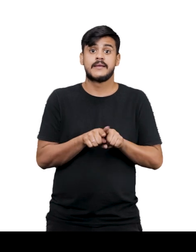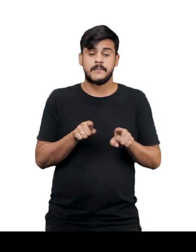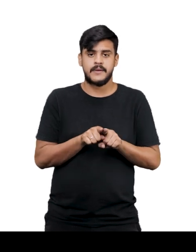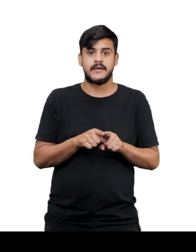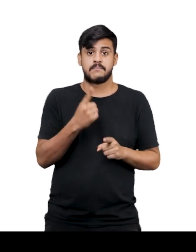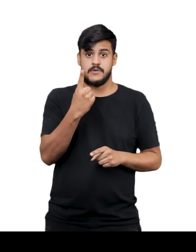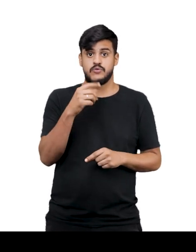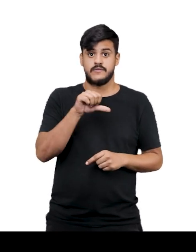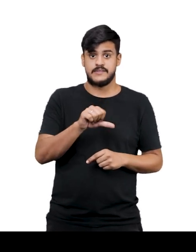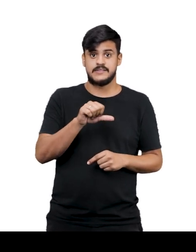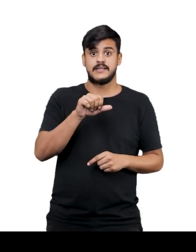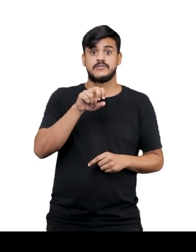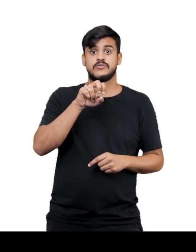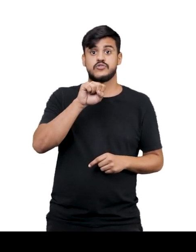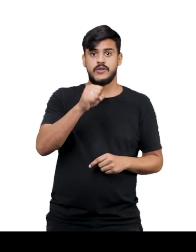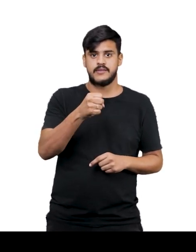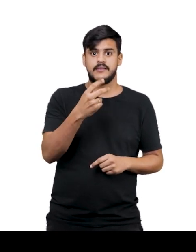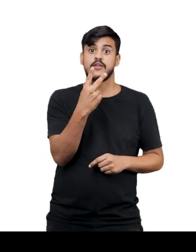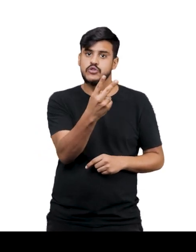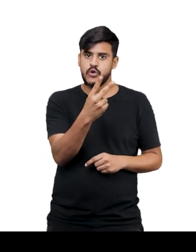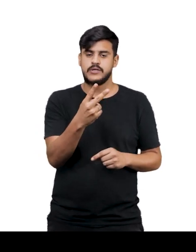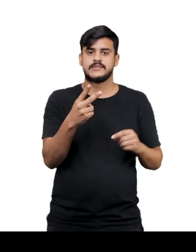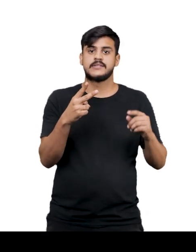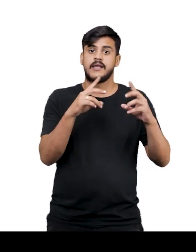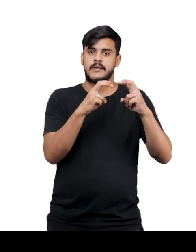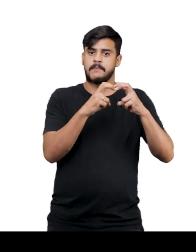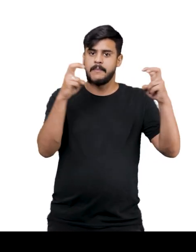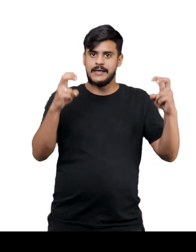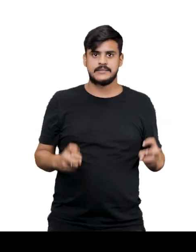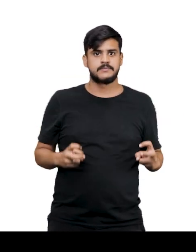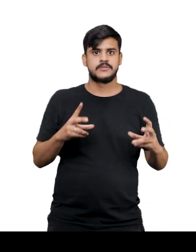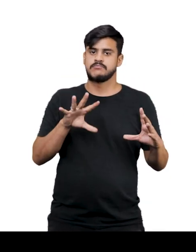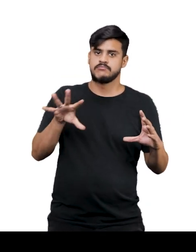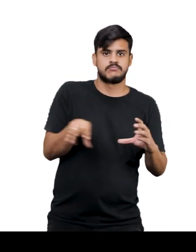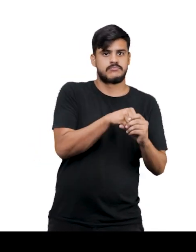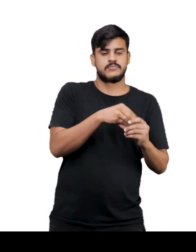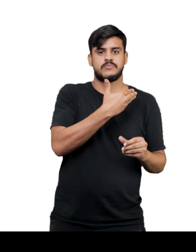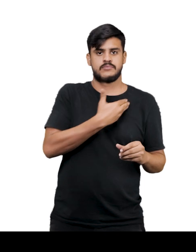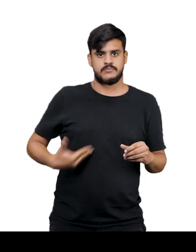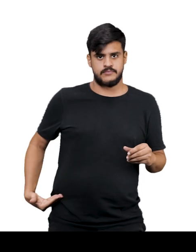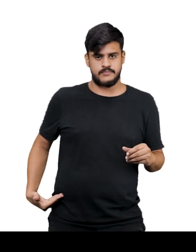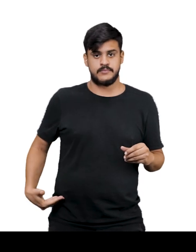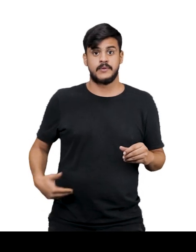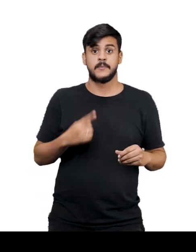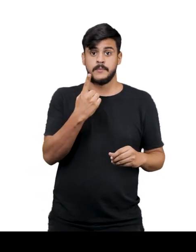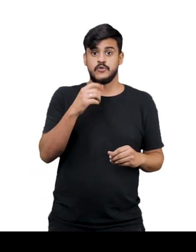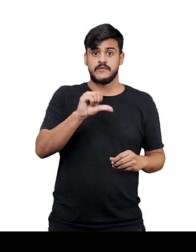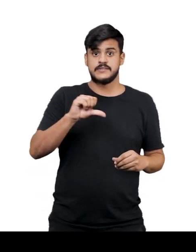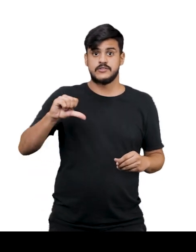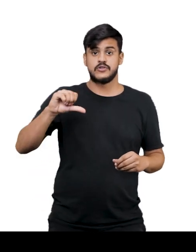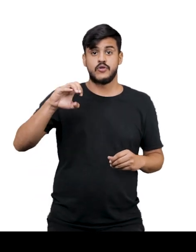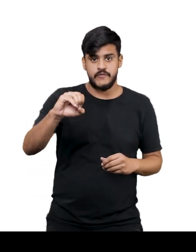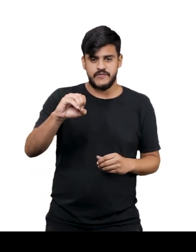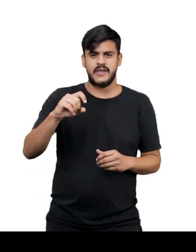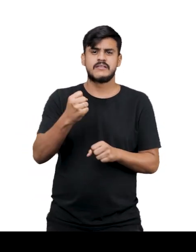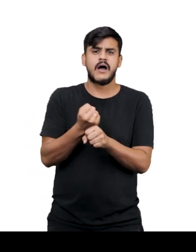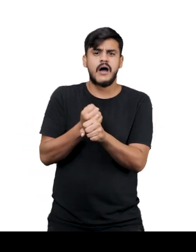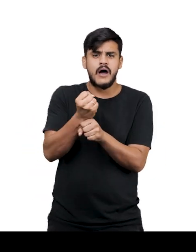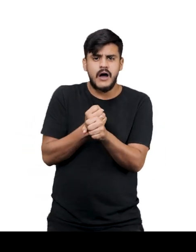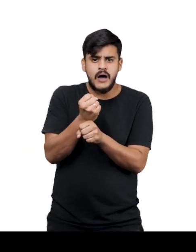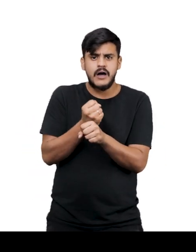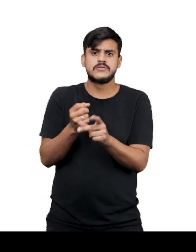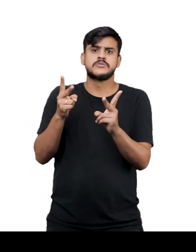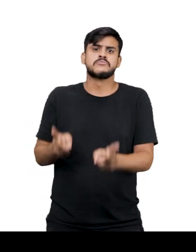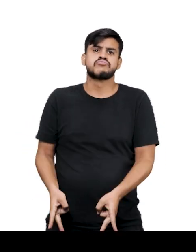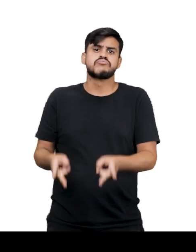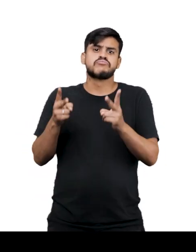Paralelamente, o edifício do MASP foi tombado em 1982. Em 1990,